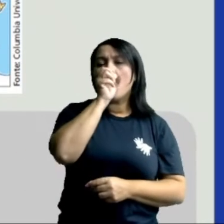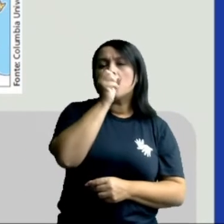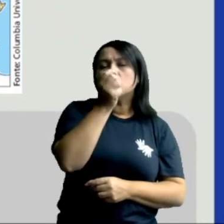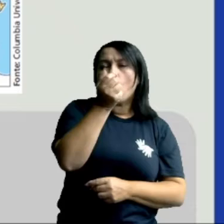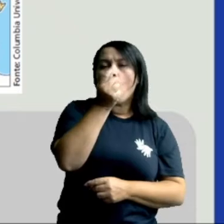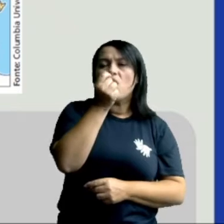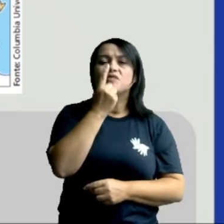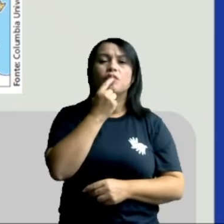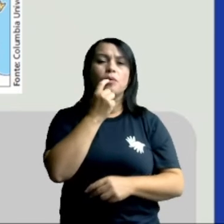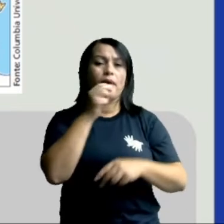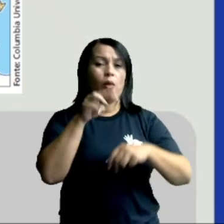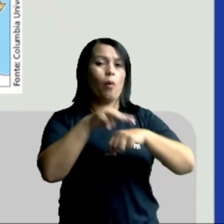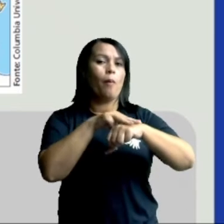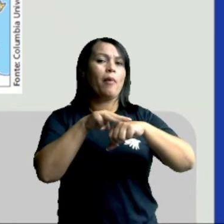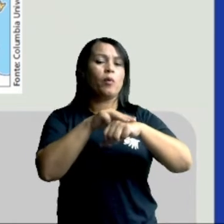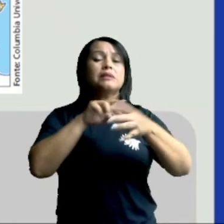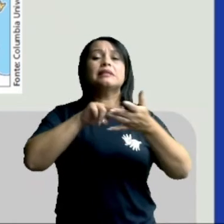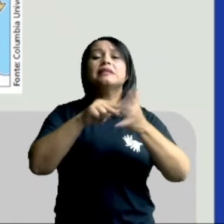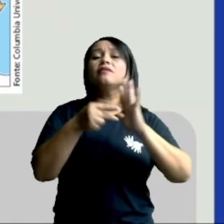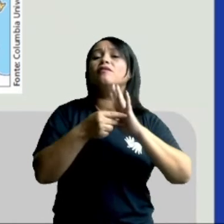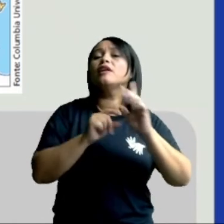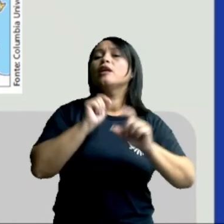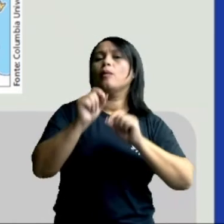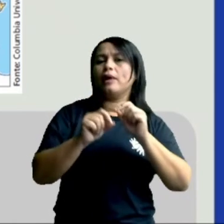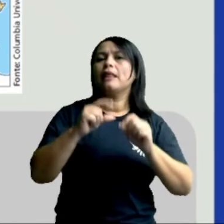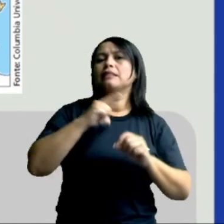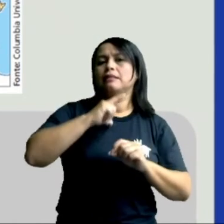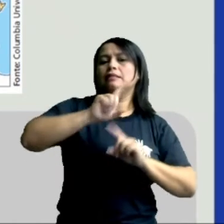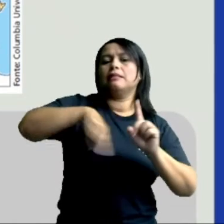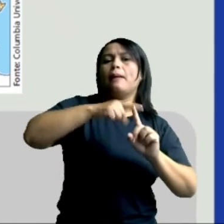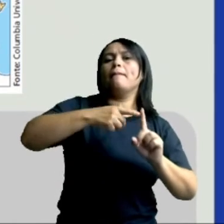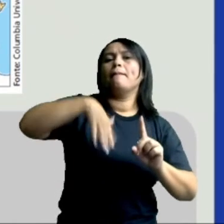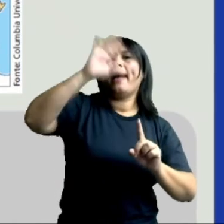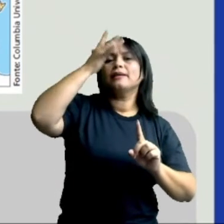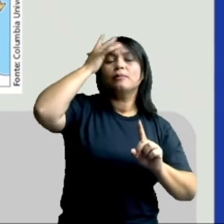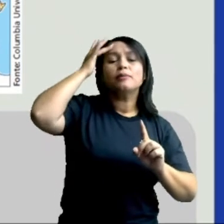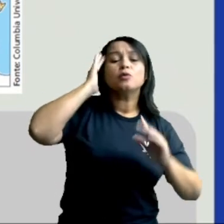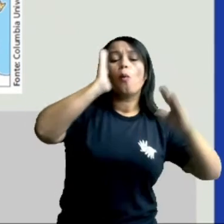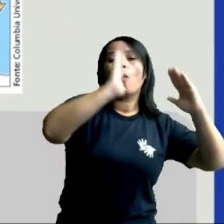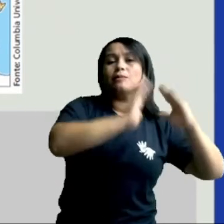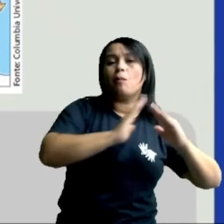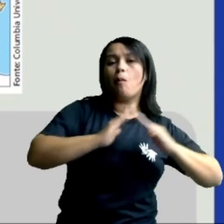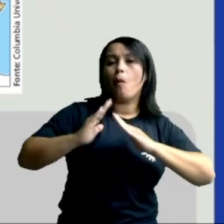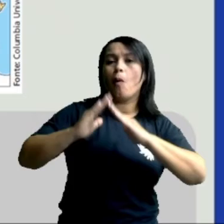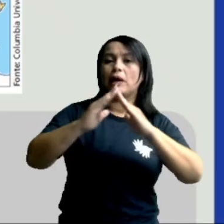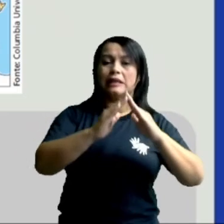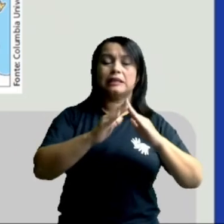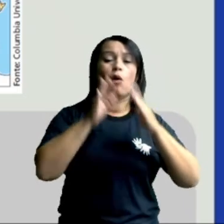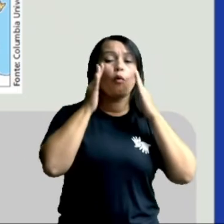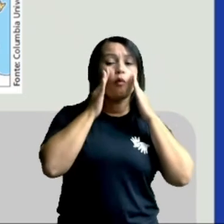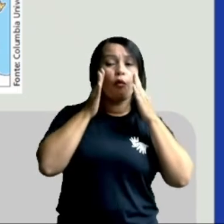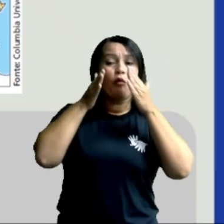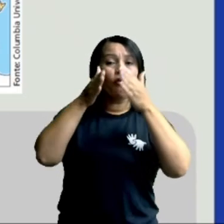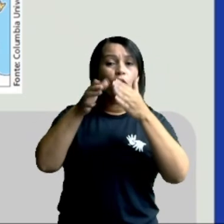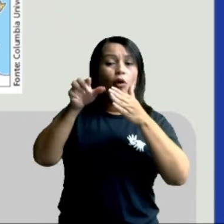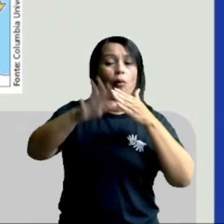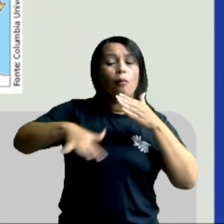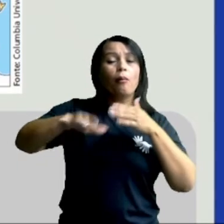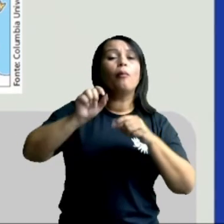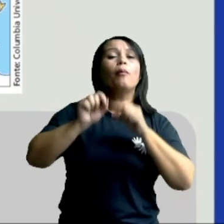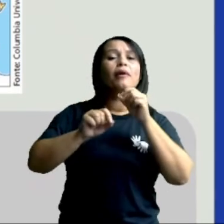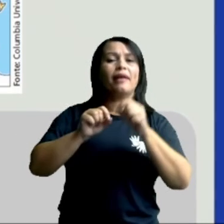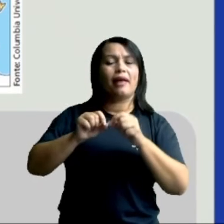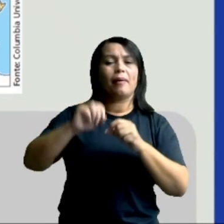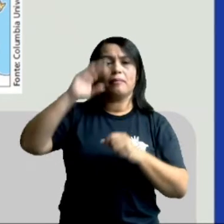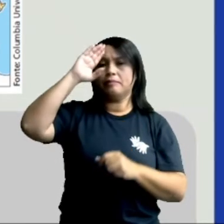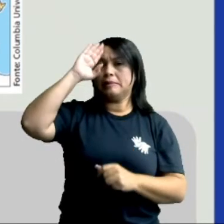alaranjado, amarronzado, mais pessoas tem ali morando. Então, aí o foco principal, né, seria